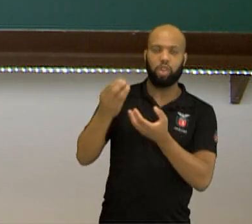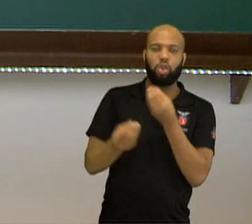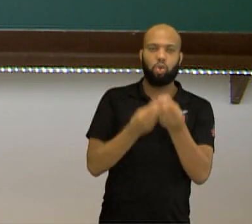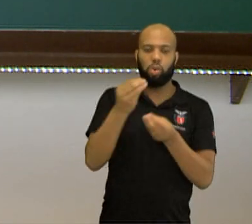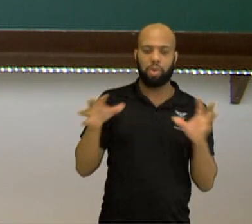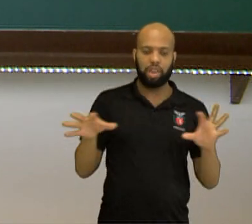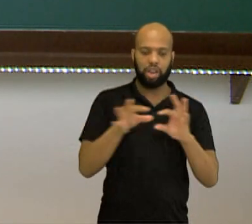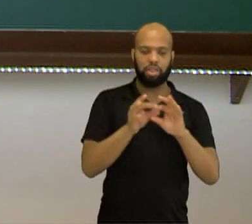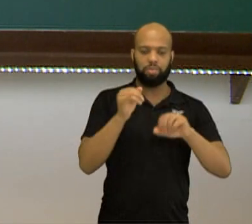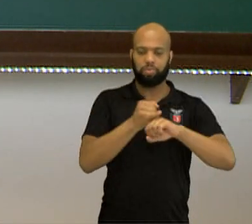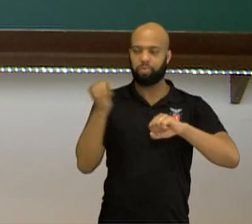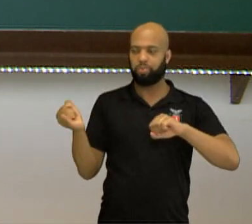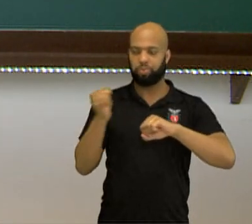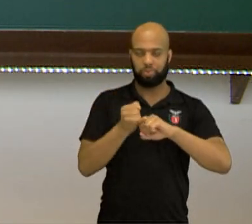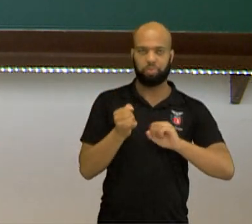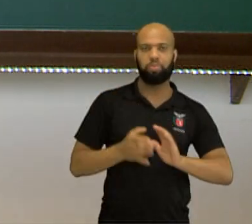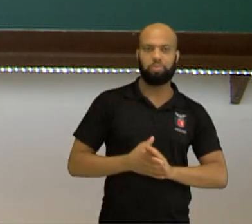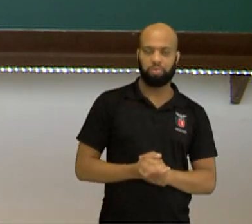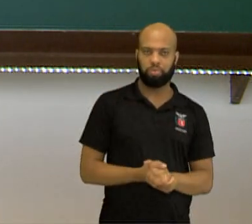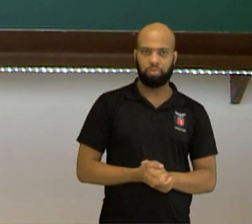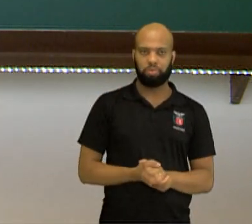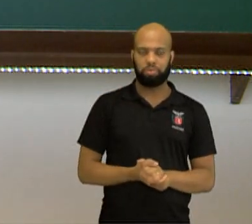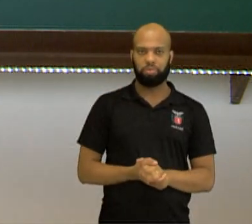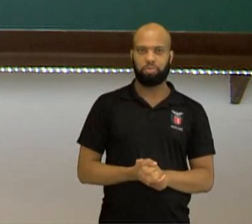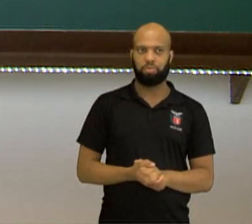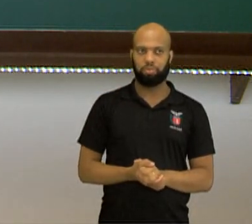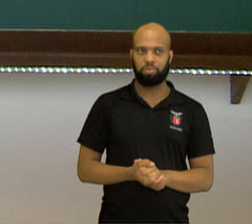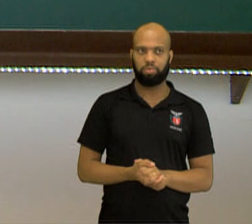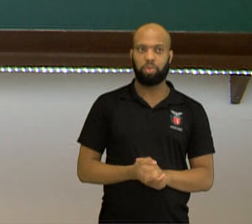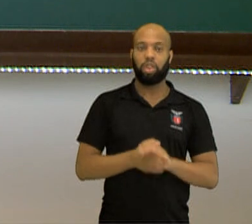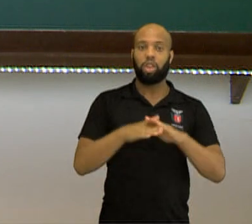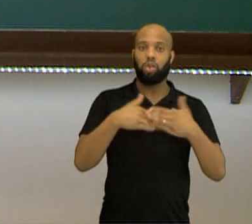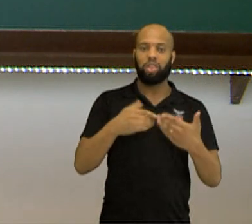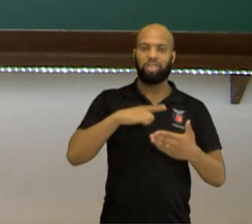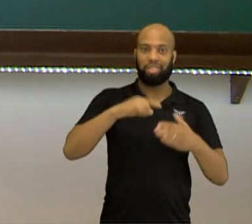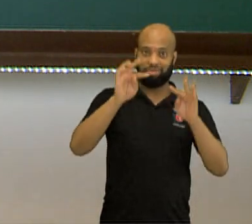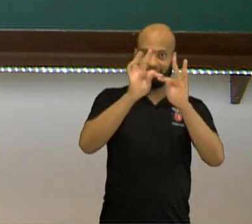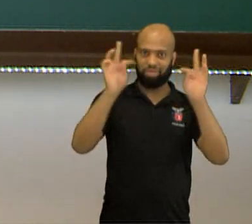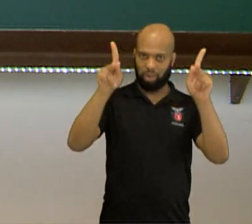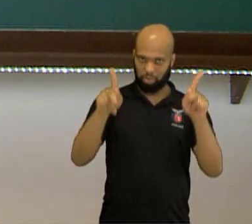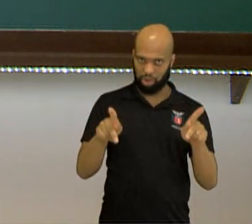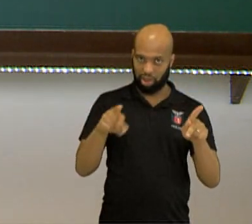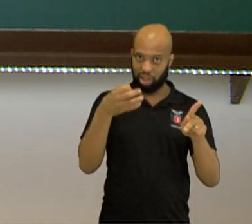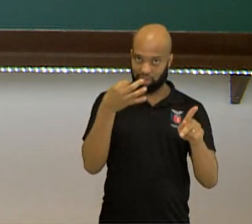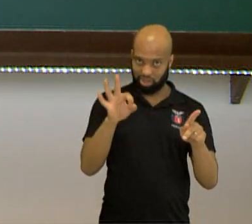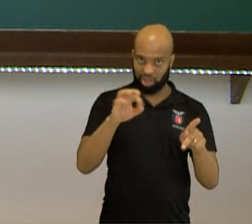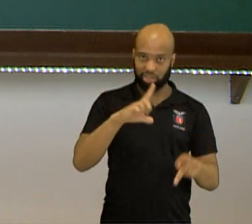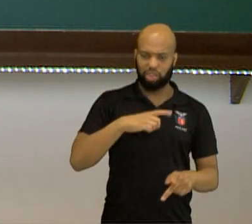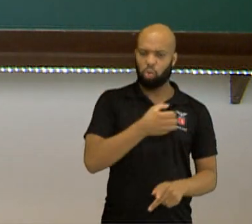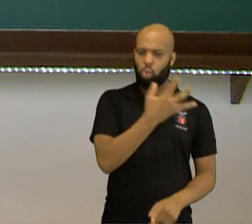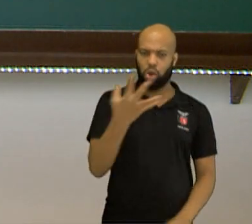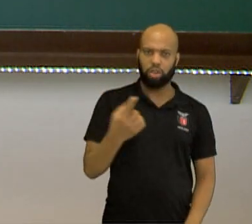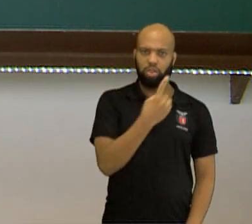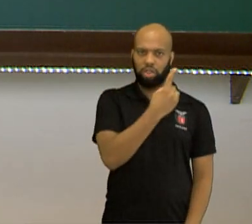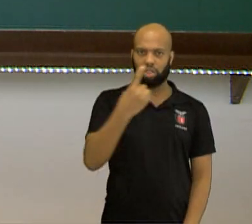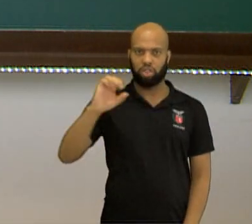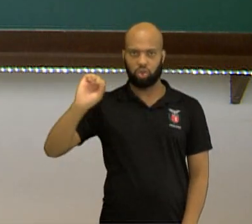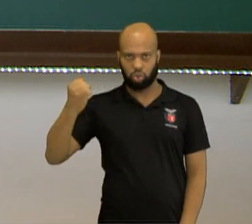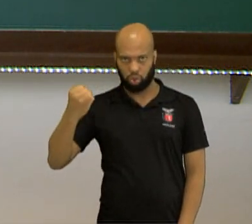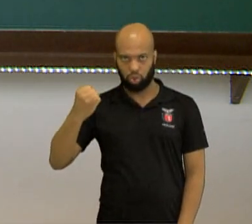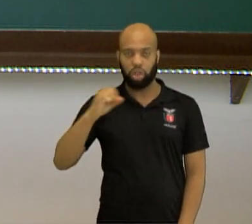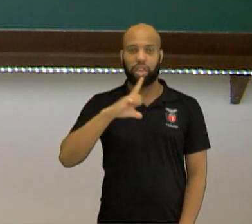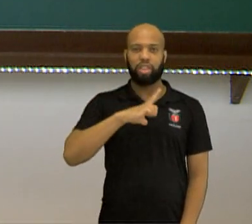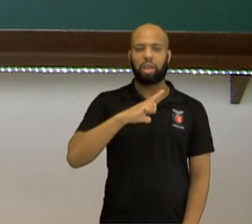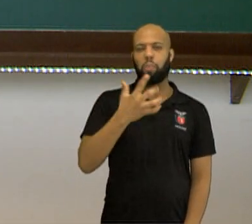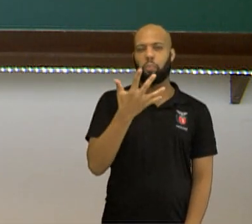é uma ligação iônica. Olha lá, pessoal, na tabela periódica dos 118 elementos, aproximadamente